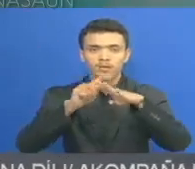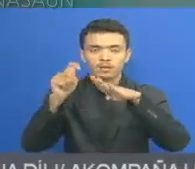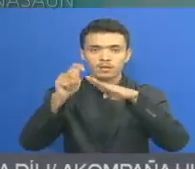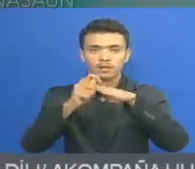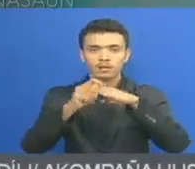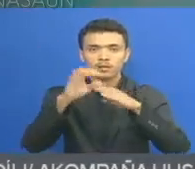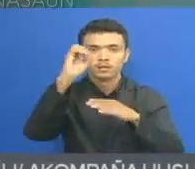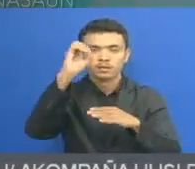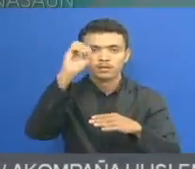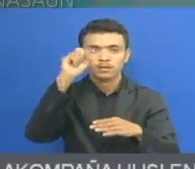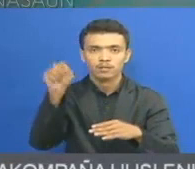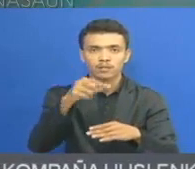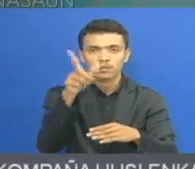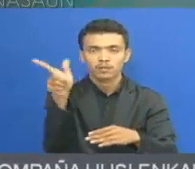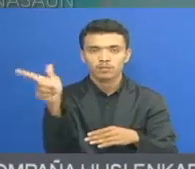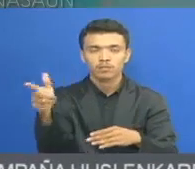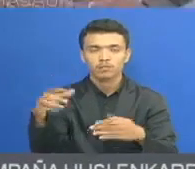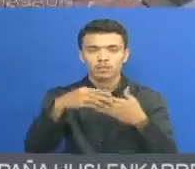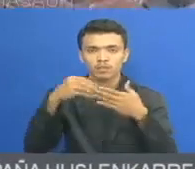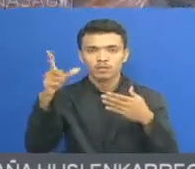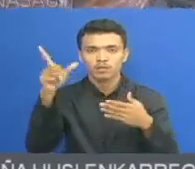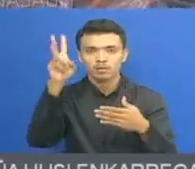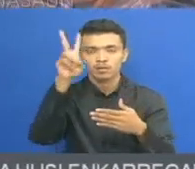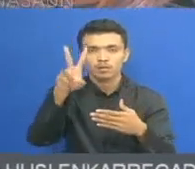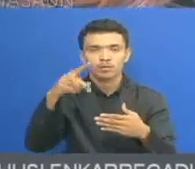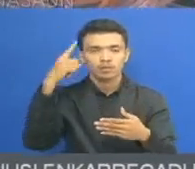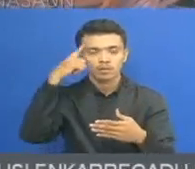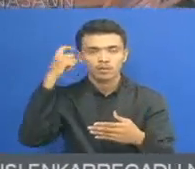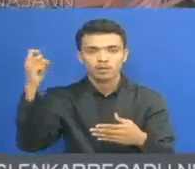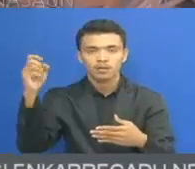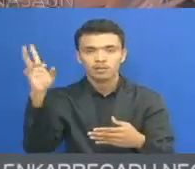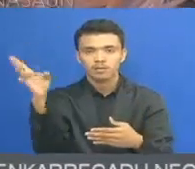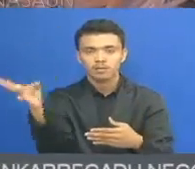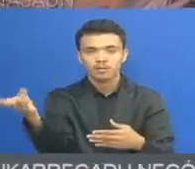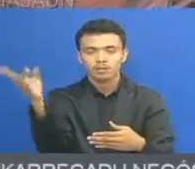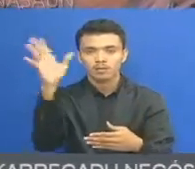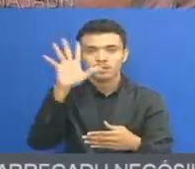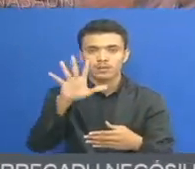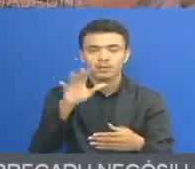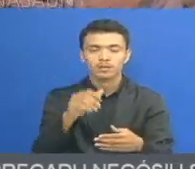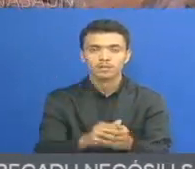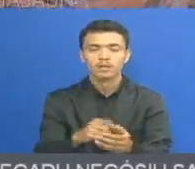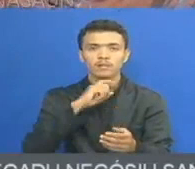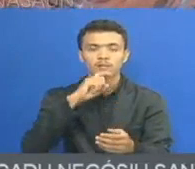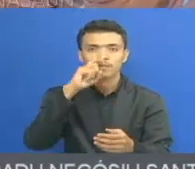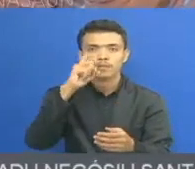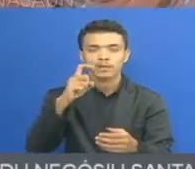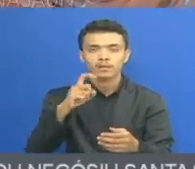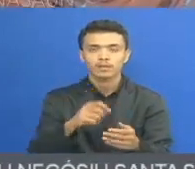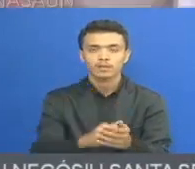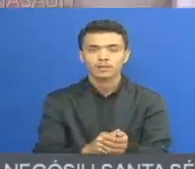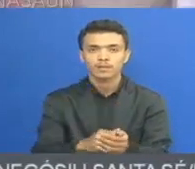medida 0, rua nulo, o folhin dólar rua lhe centavos rito nulo, resim lima. Besse